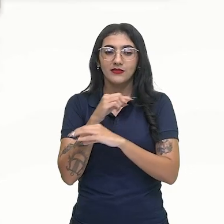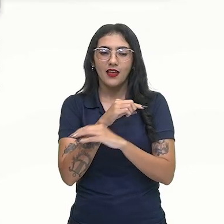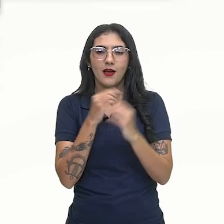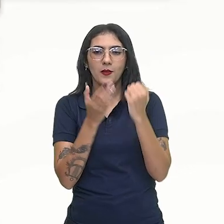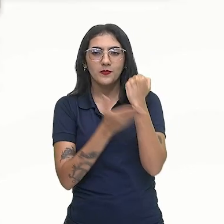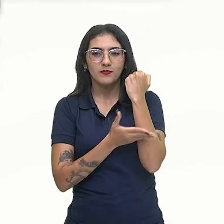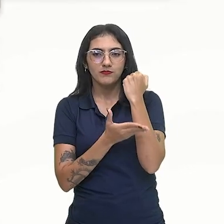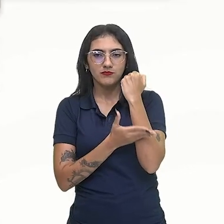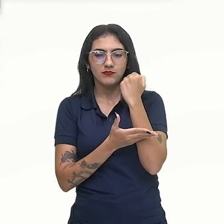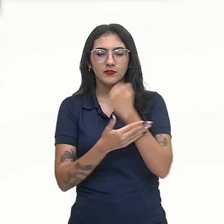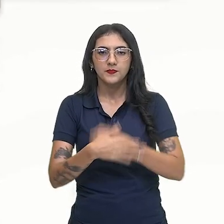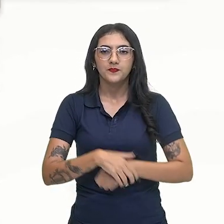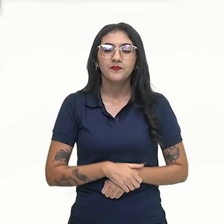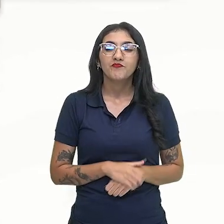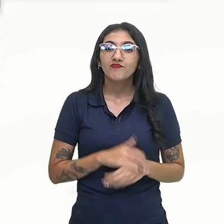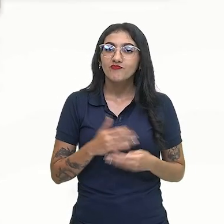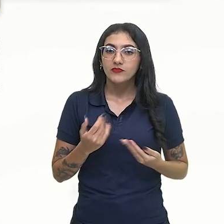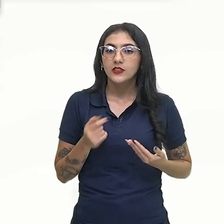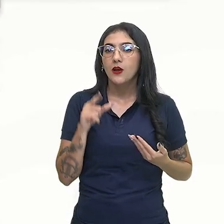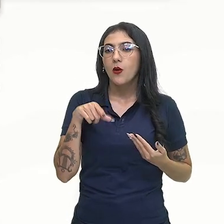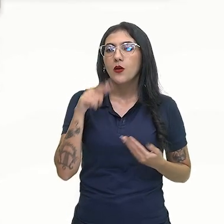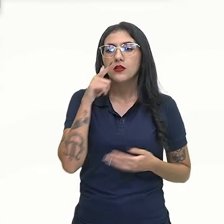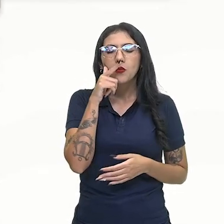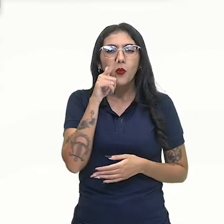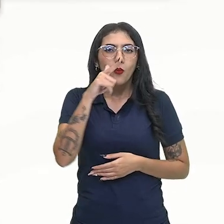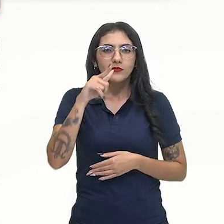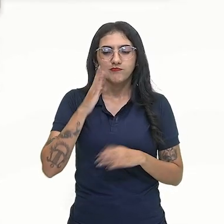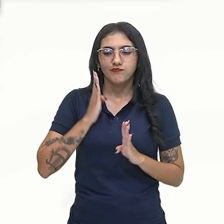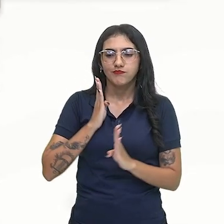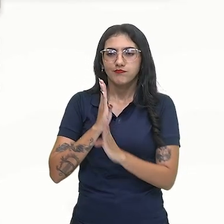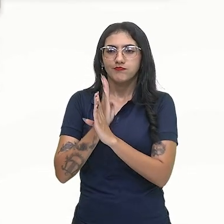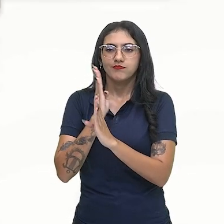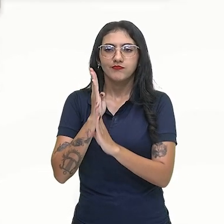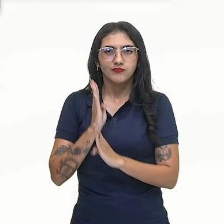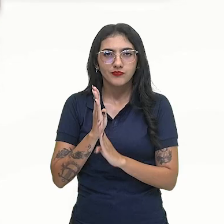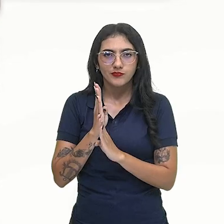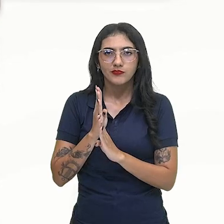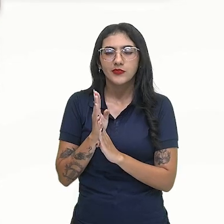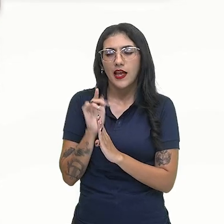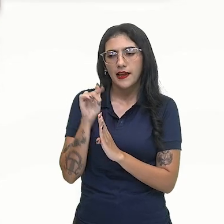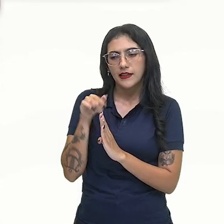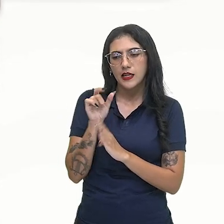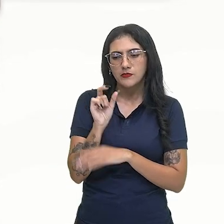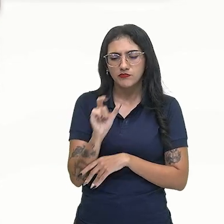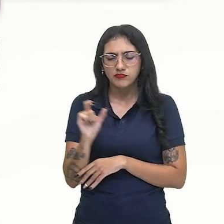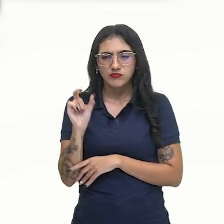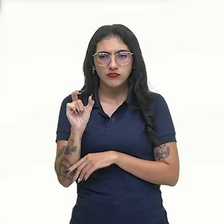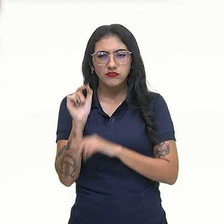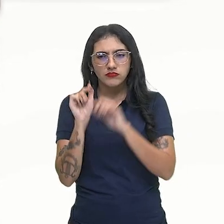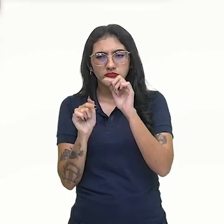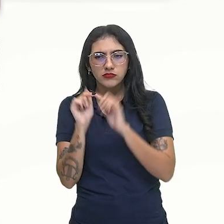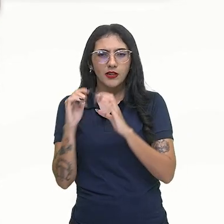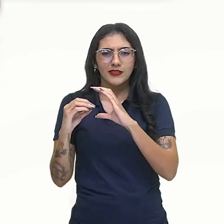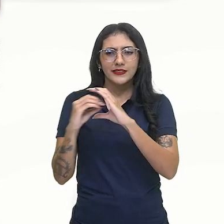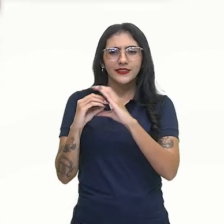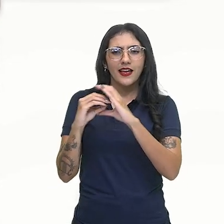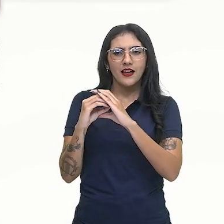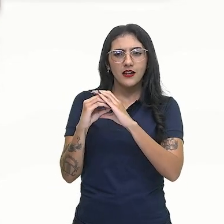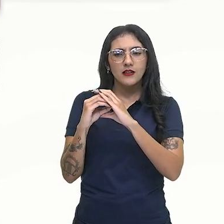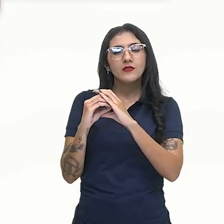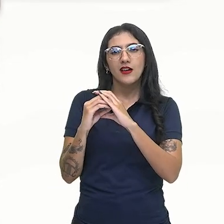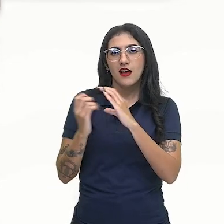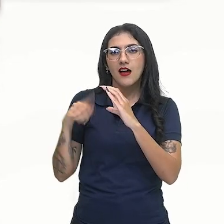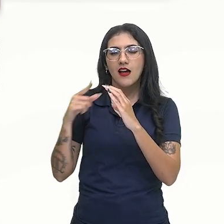localizadas. Então, ele conseguiu, né, descobrir aí que aquele compartimento que chamou de célula era o que viria a